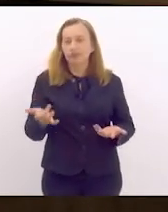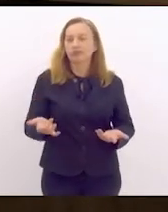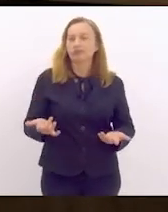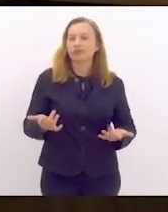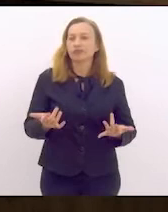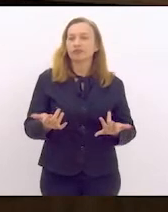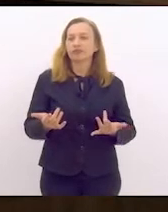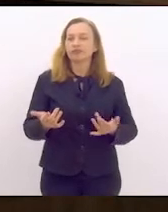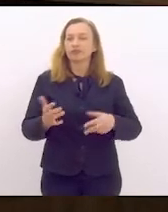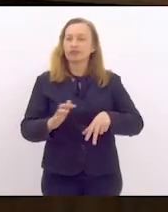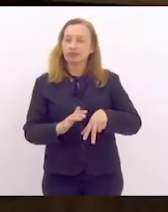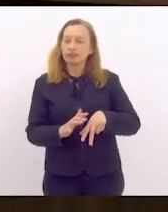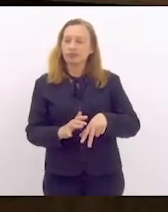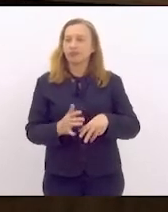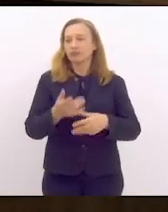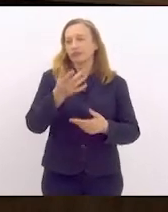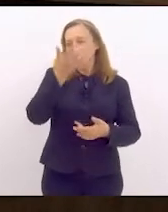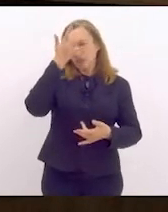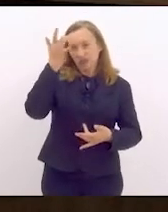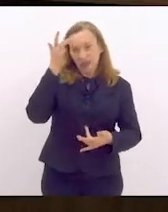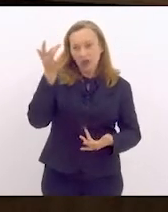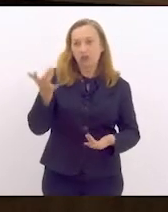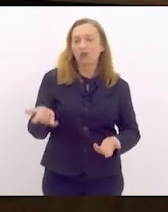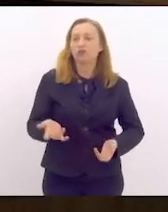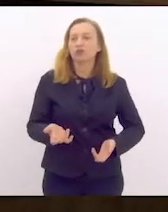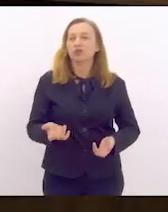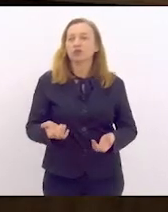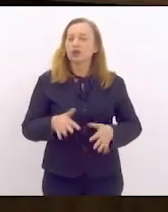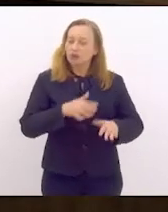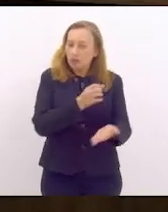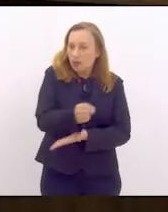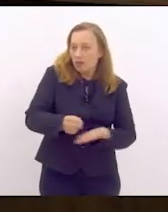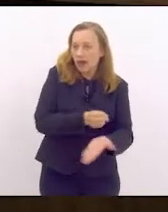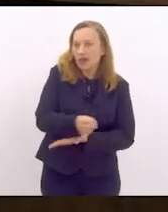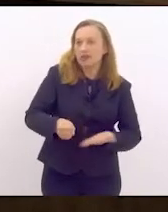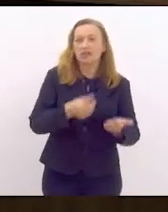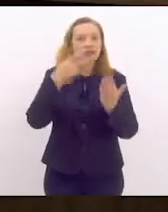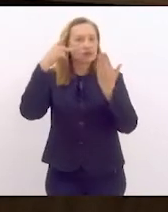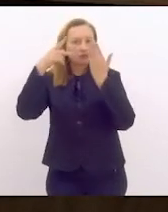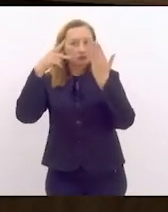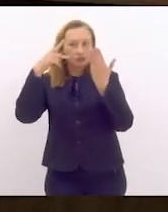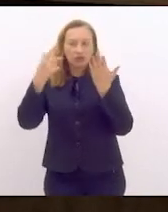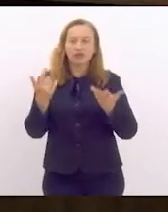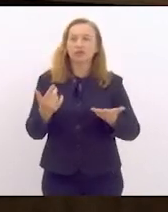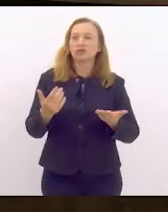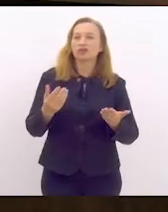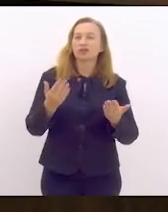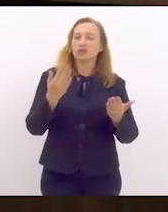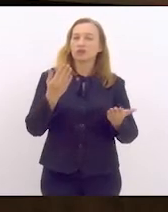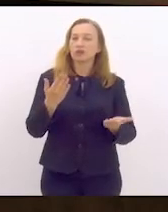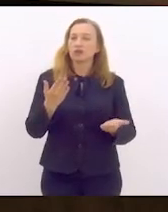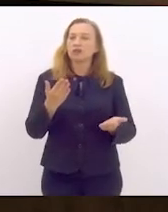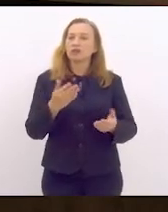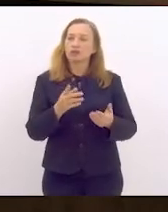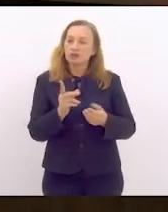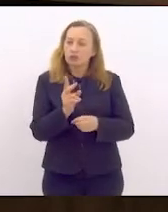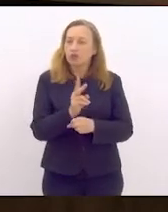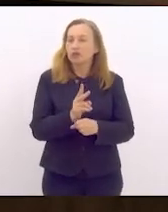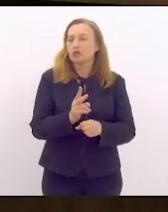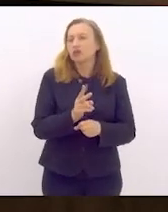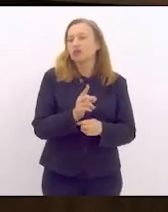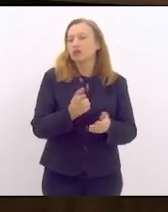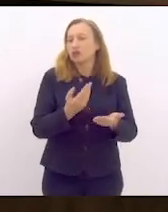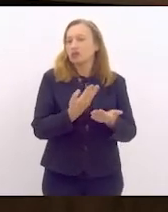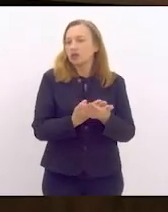pacientes de saúde mental pode e deve ser feito com base em terapêuticas que explorem sua autonomia, sua